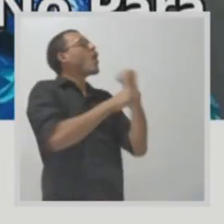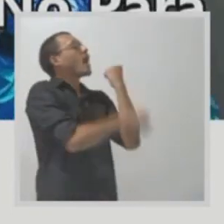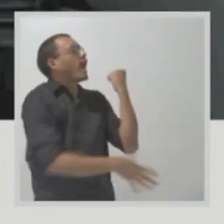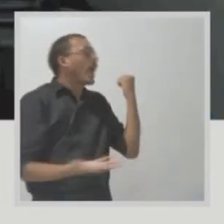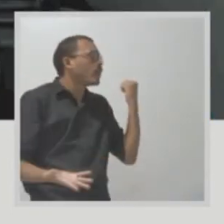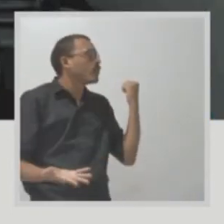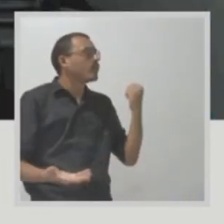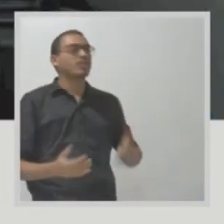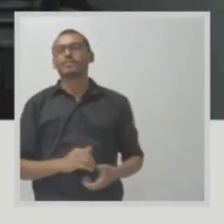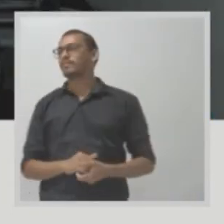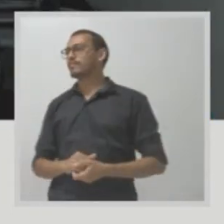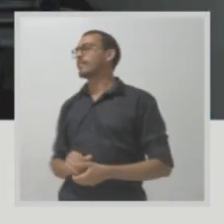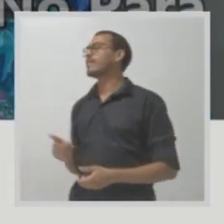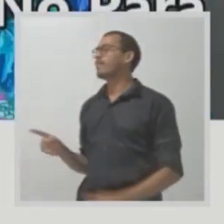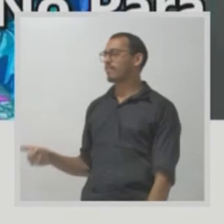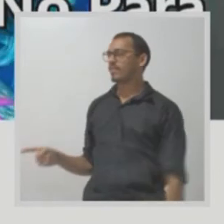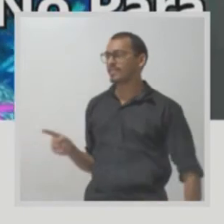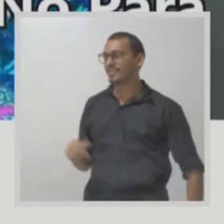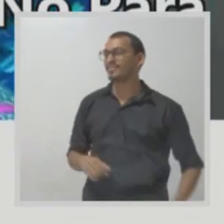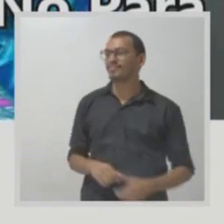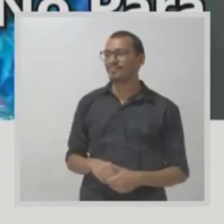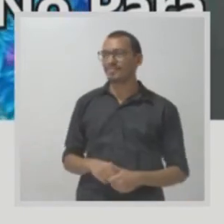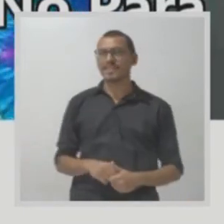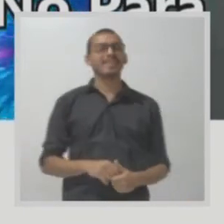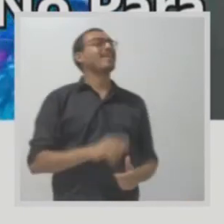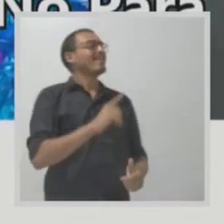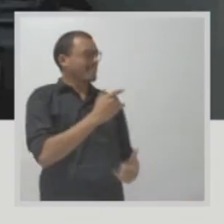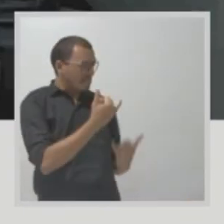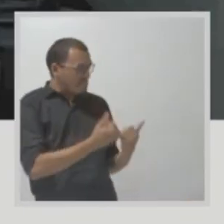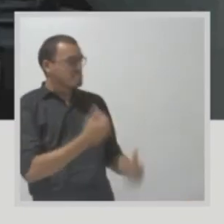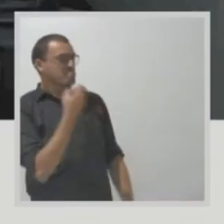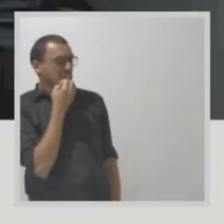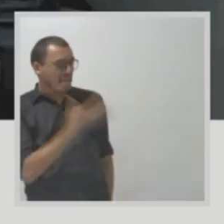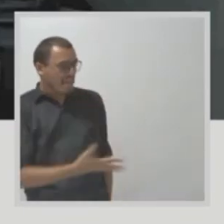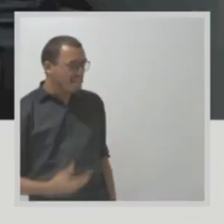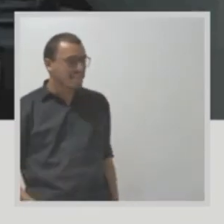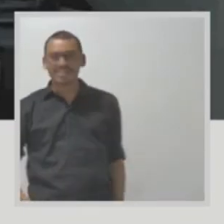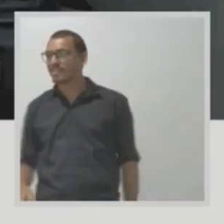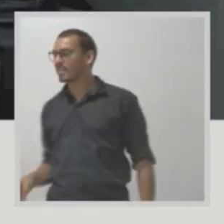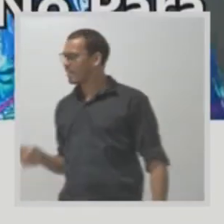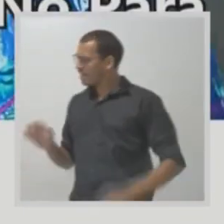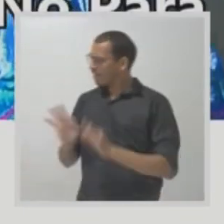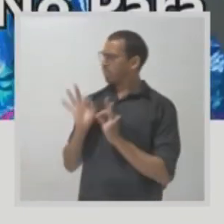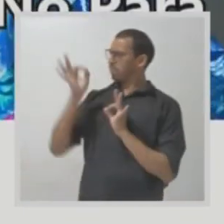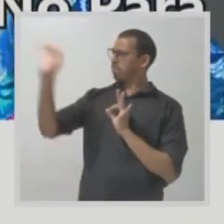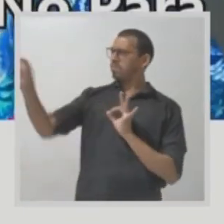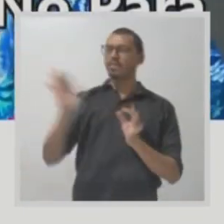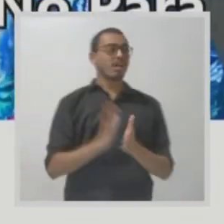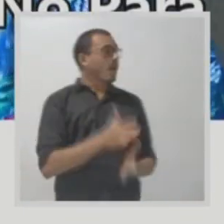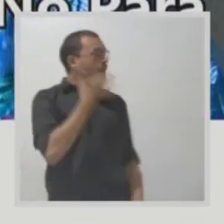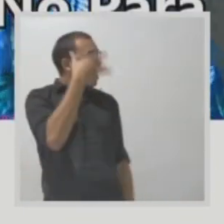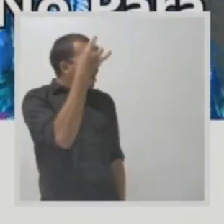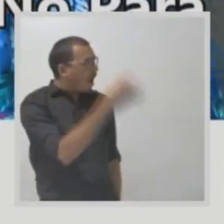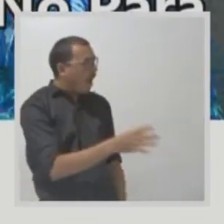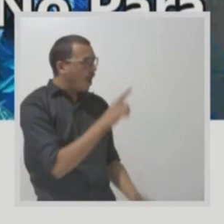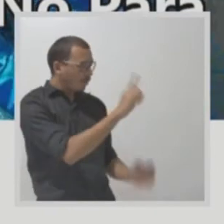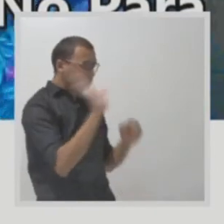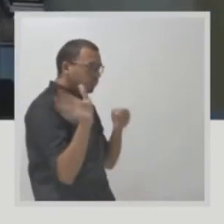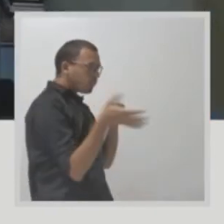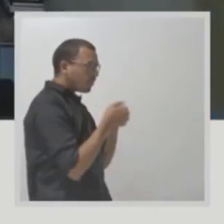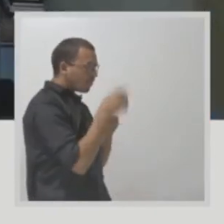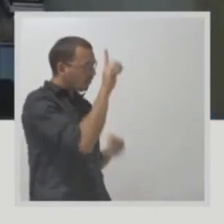cagada. Você tá estiloso. Tá desguiado. Poxa, você mora muito longe. Ega, tu não mora, tu te